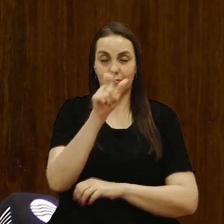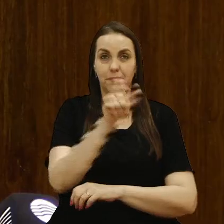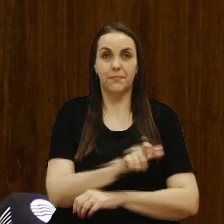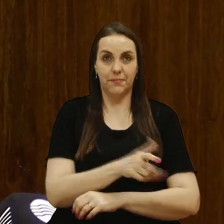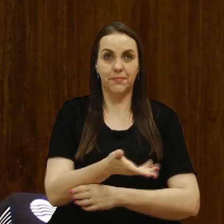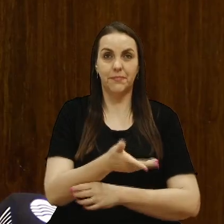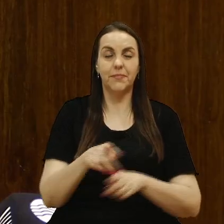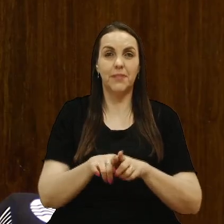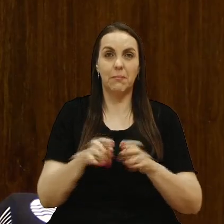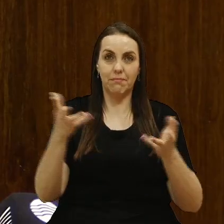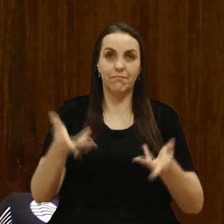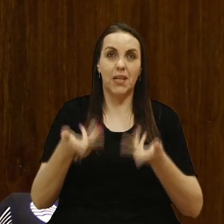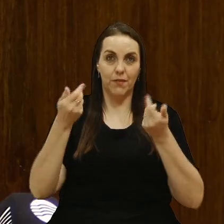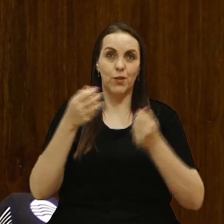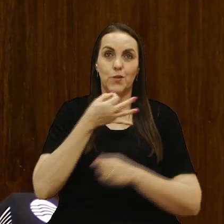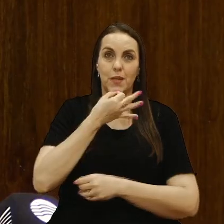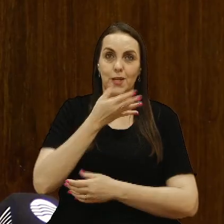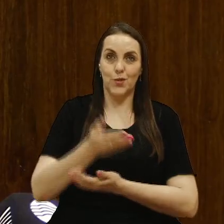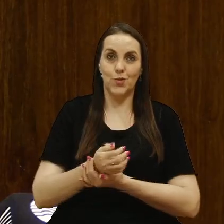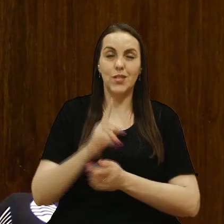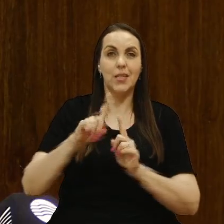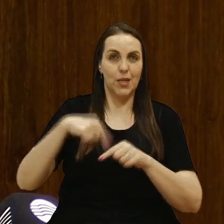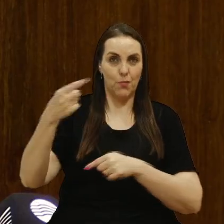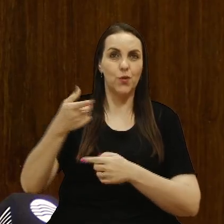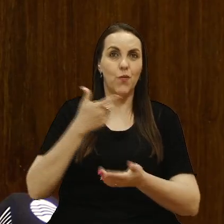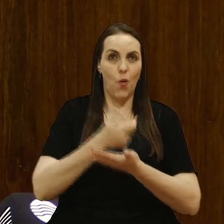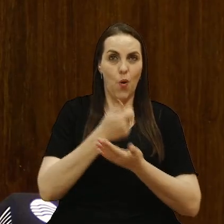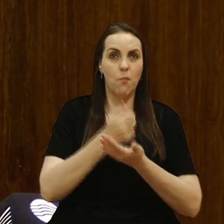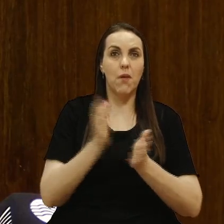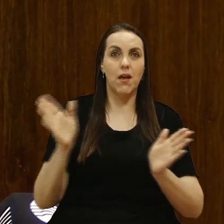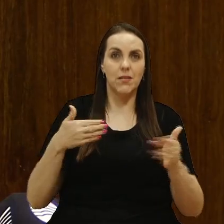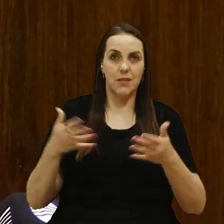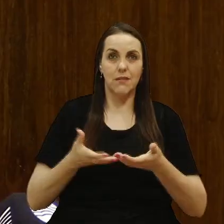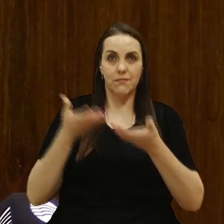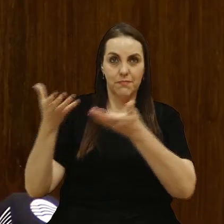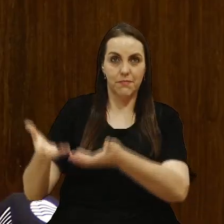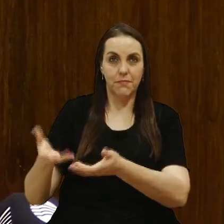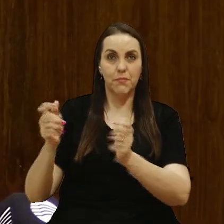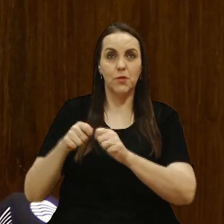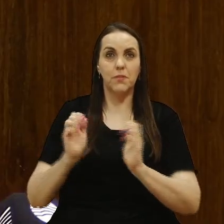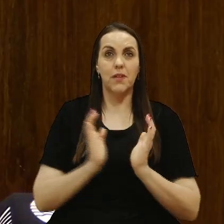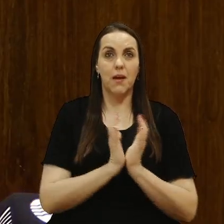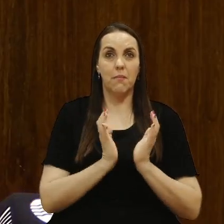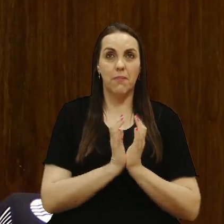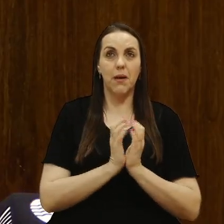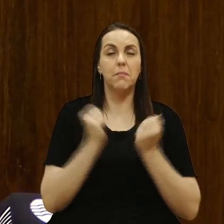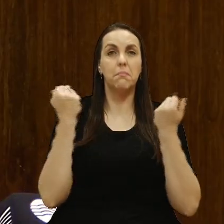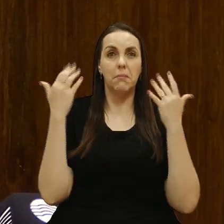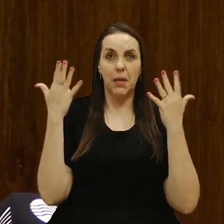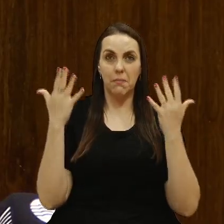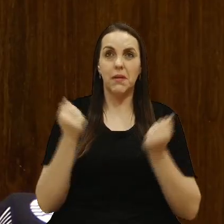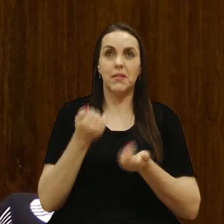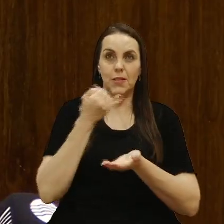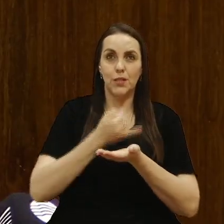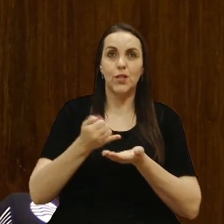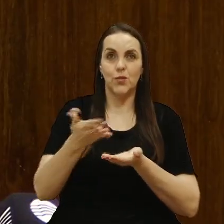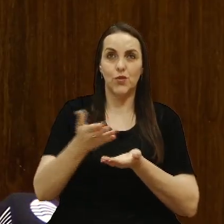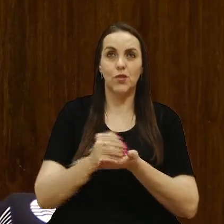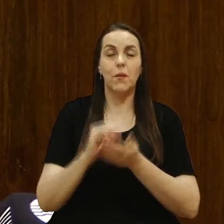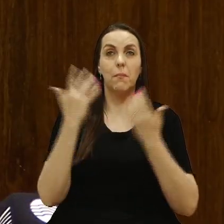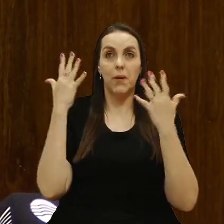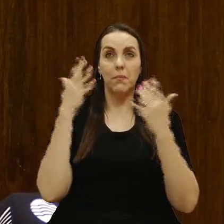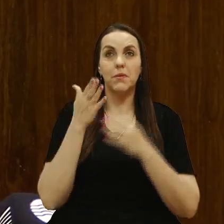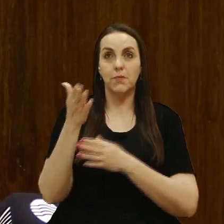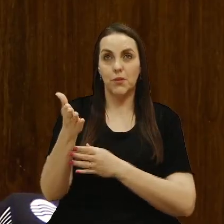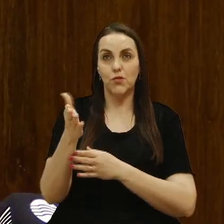Caxias. Posteriormente, já vou pedir para comprar a cesta básica, vou lhe entregar, Ramon, para que vocês possam destinar a PAI. Parabéns pela iniciativa, parabéns para o senhor e